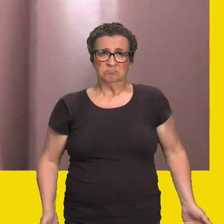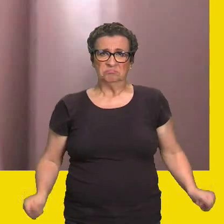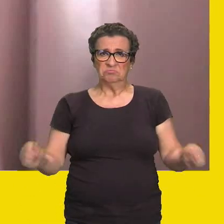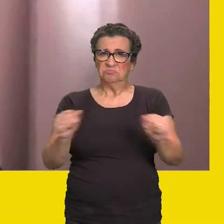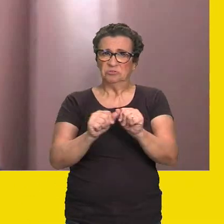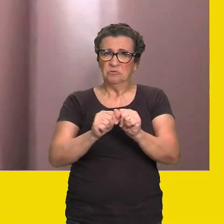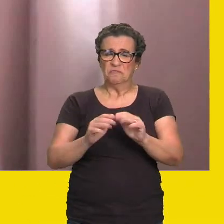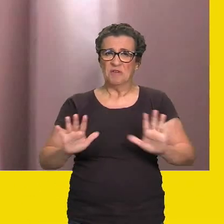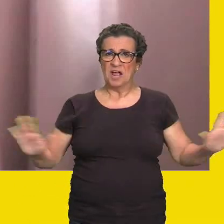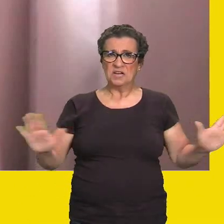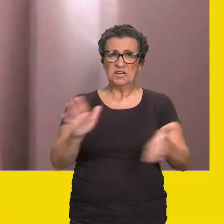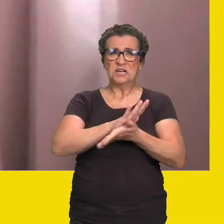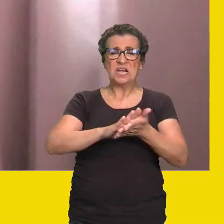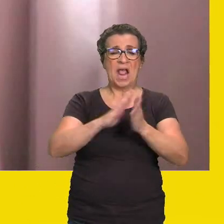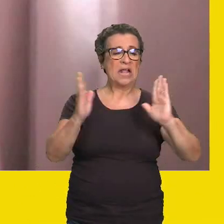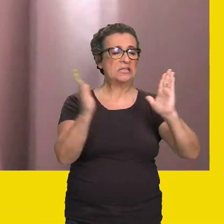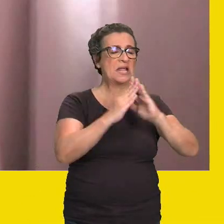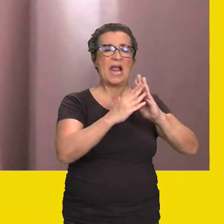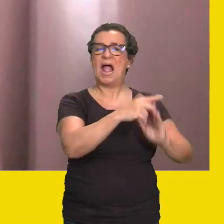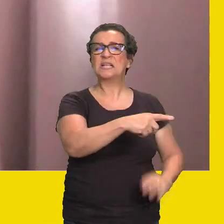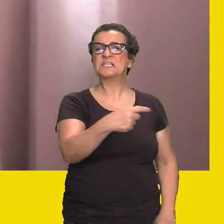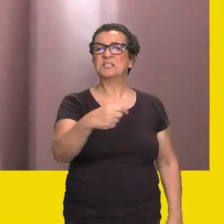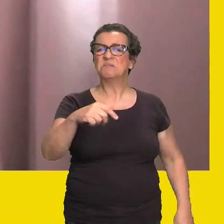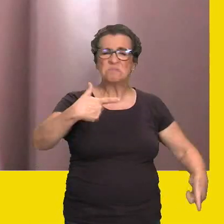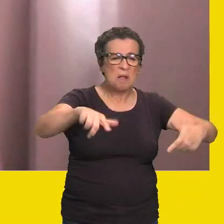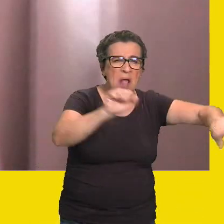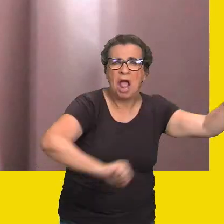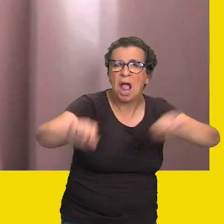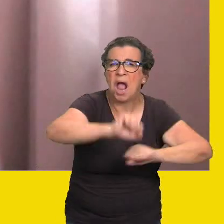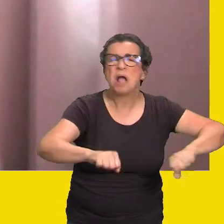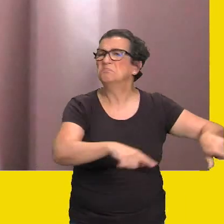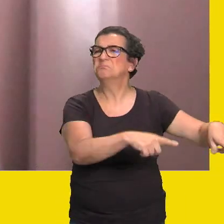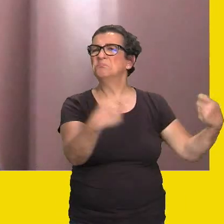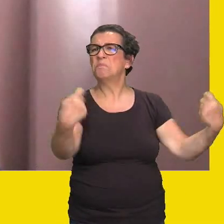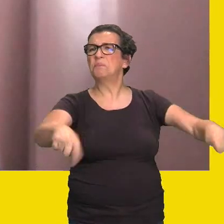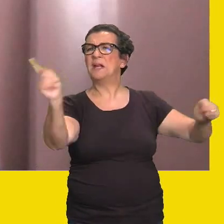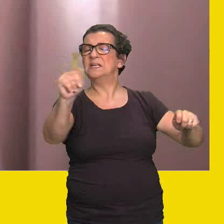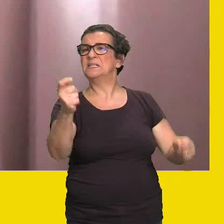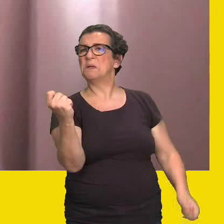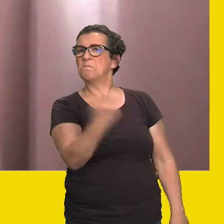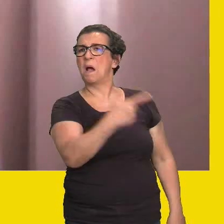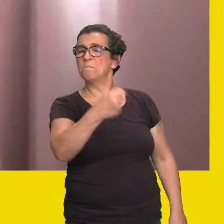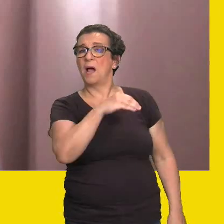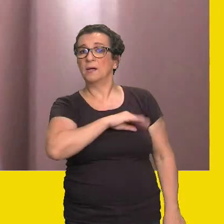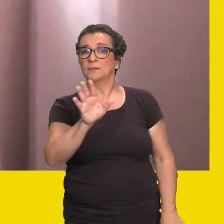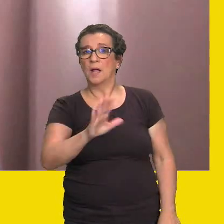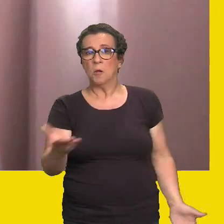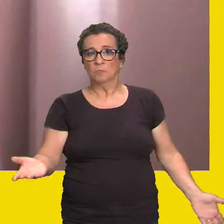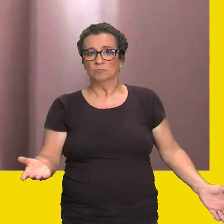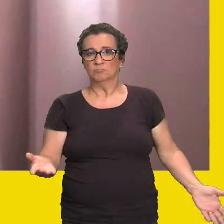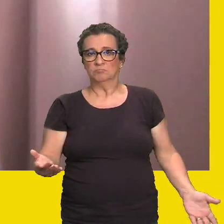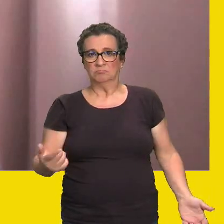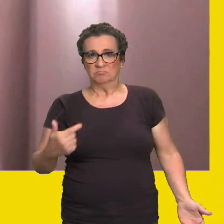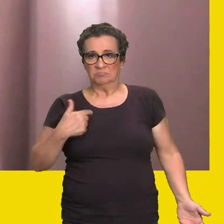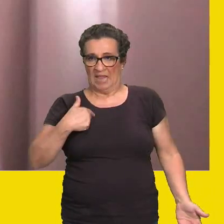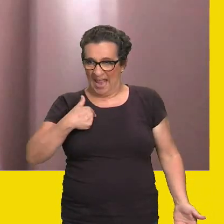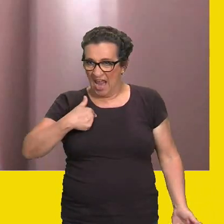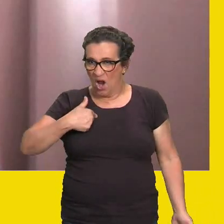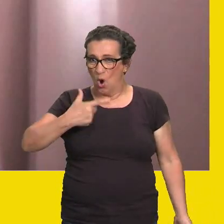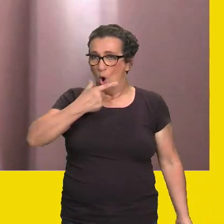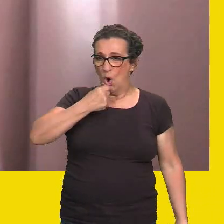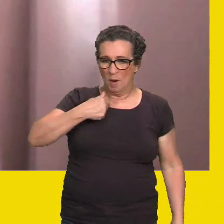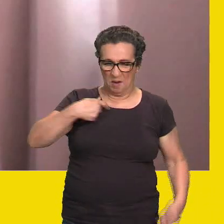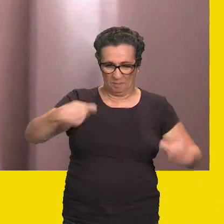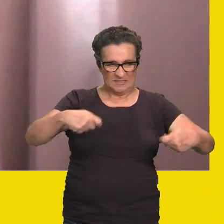trabalhava também. O trabalho de casa não contaria, né? E que ele não, de modo algum, ele deveria dividir a tarefa de casa com uma